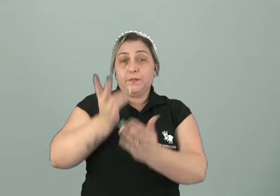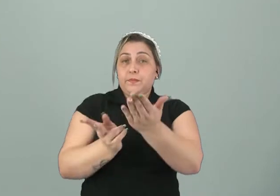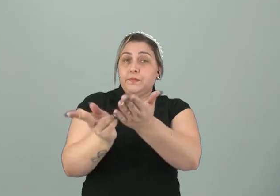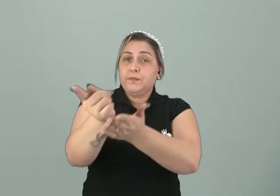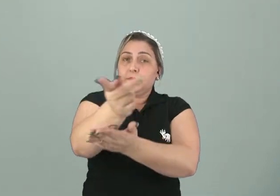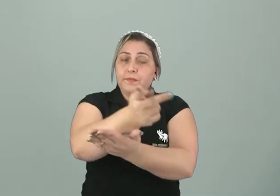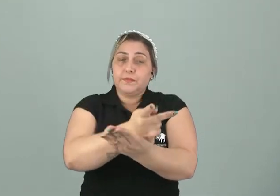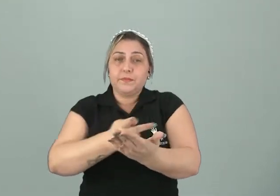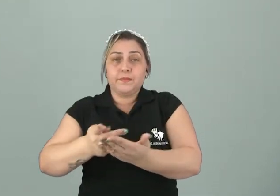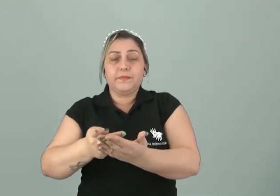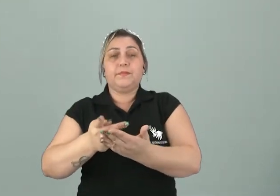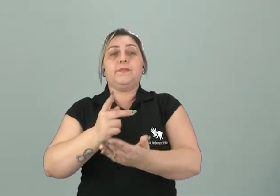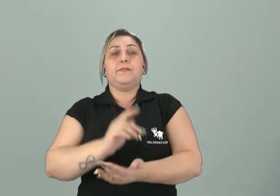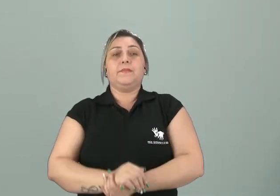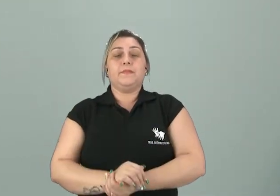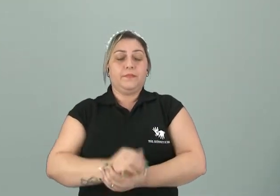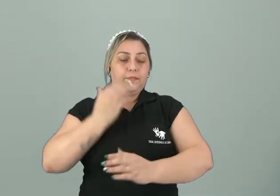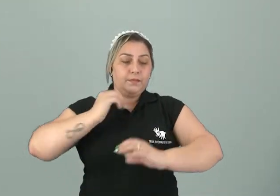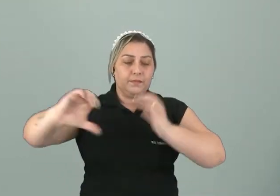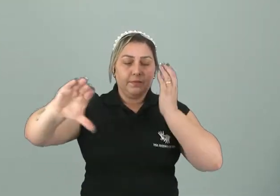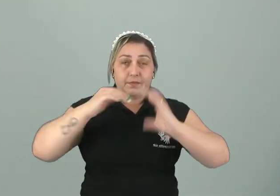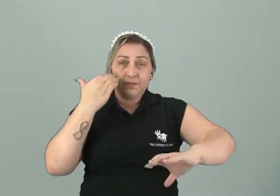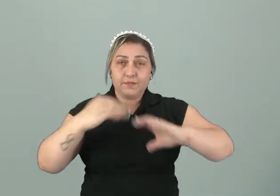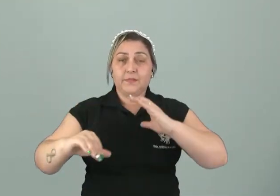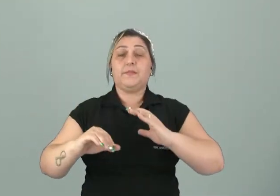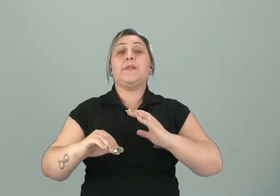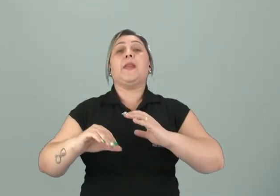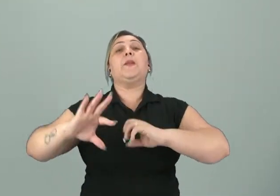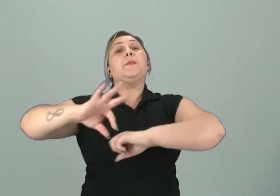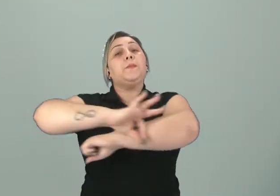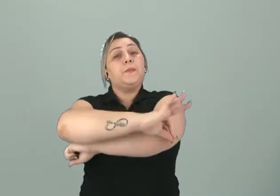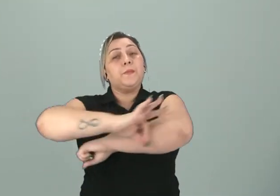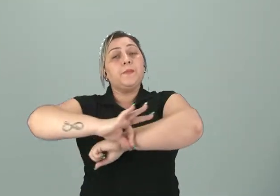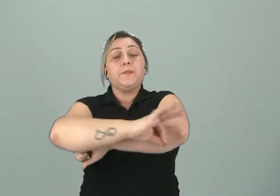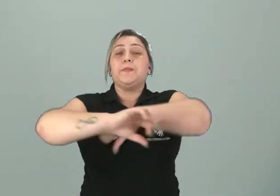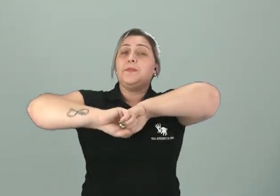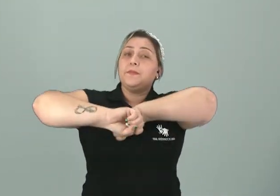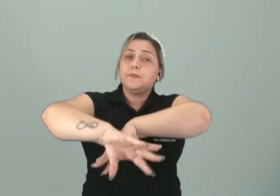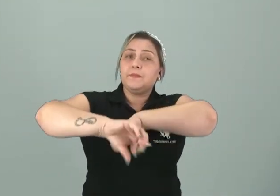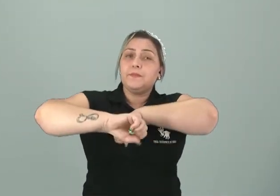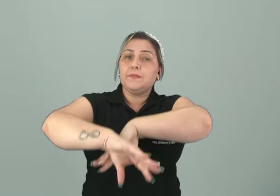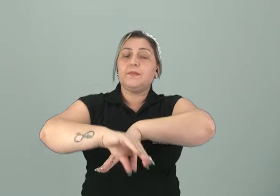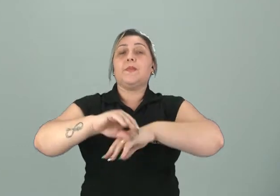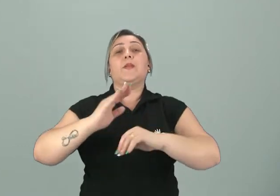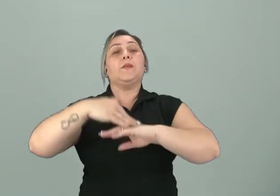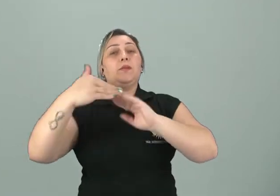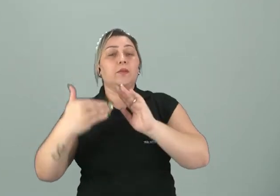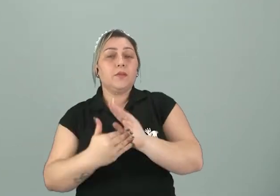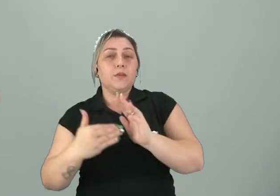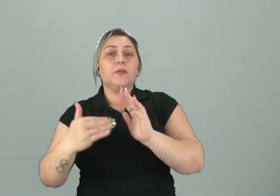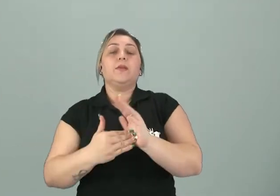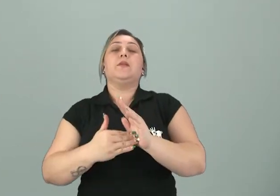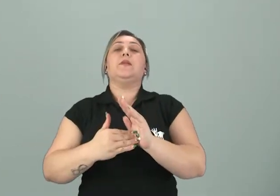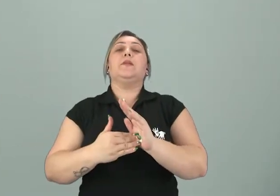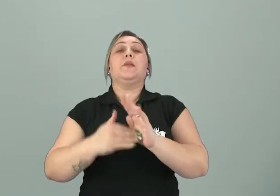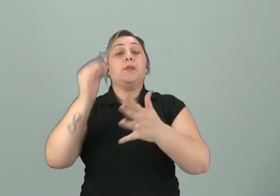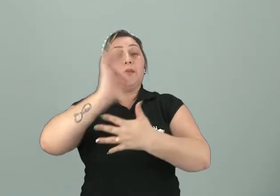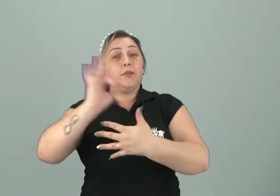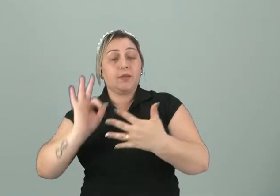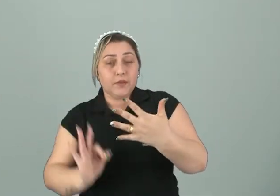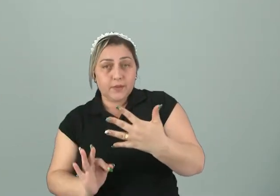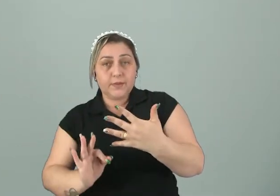pela literatura, pela filosofia, pelas artes, pela música, pela arquitetura, pela